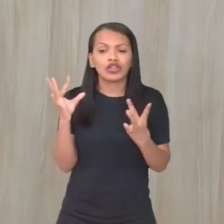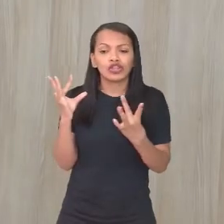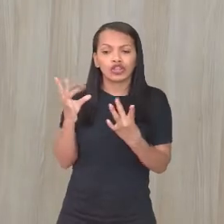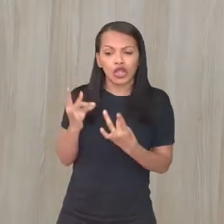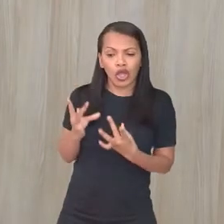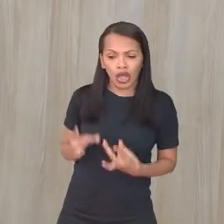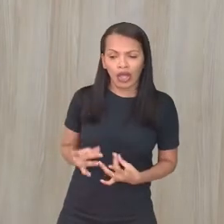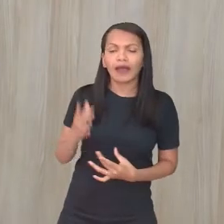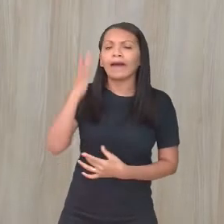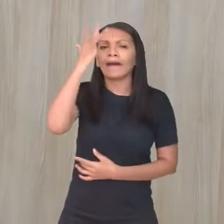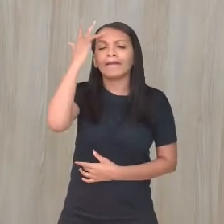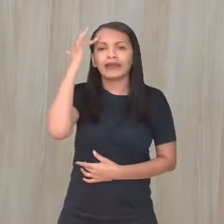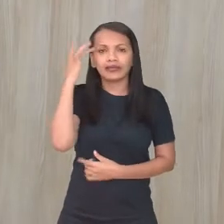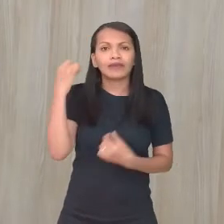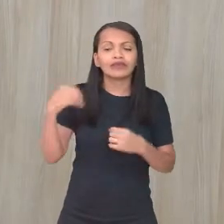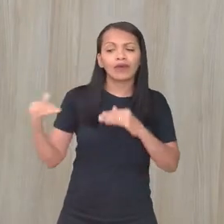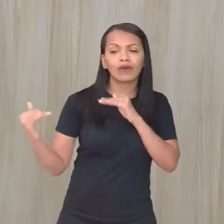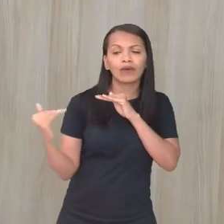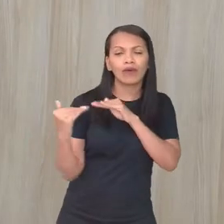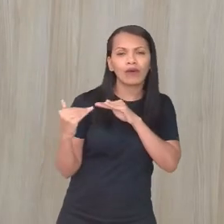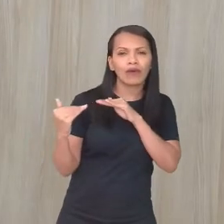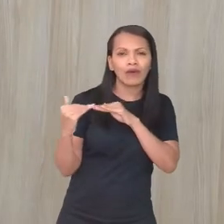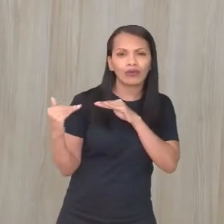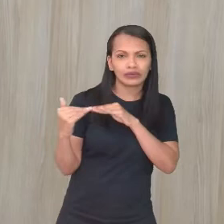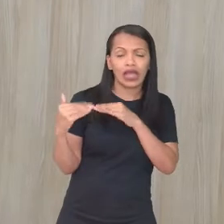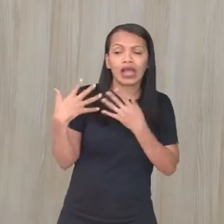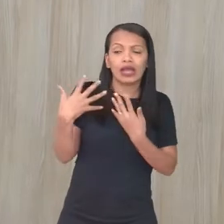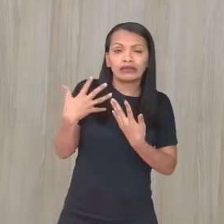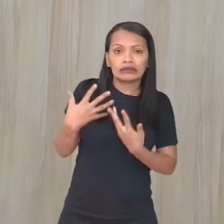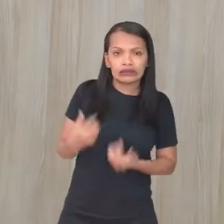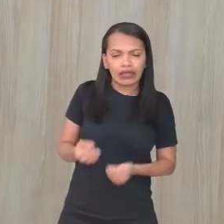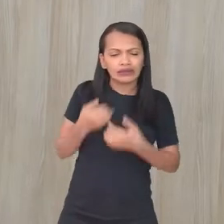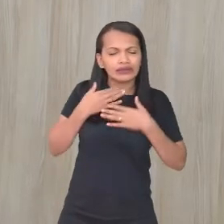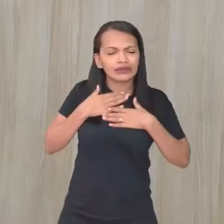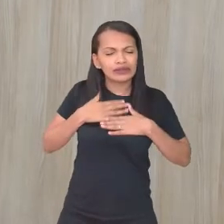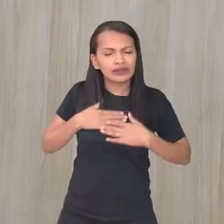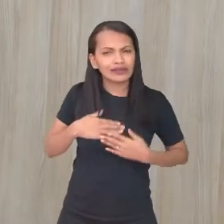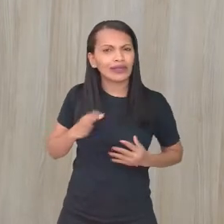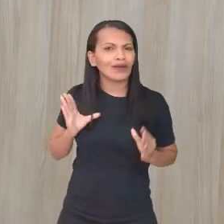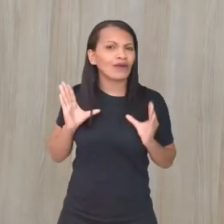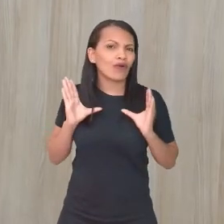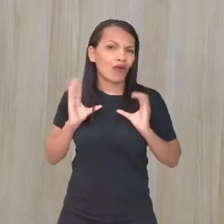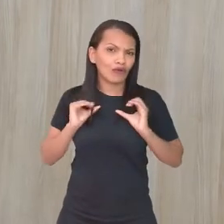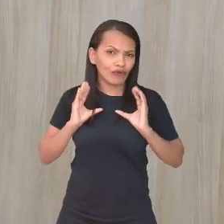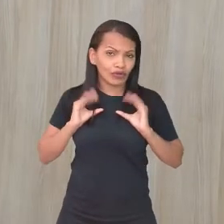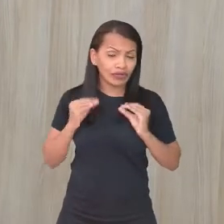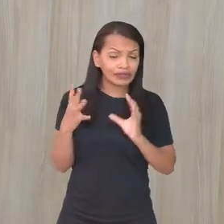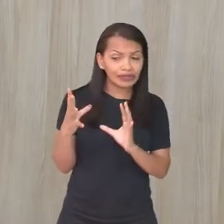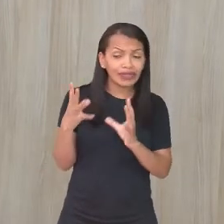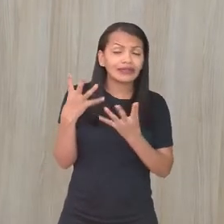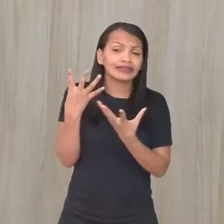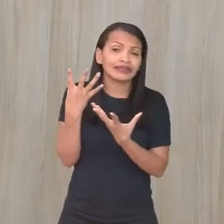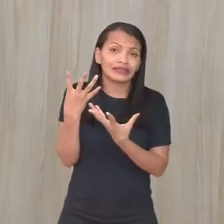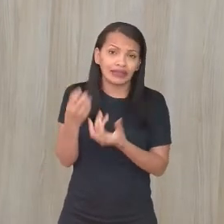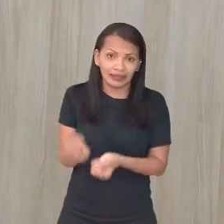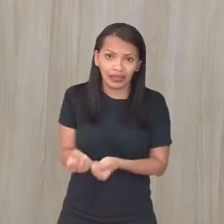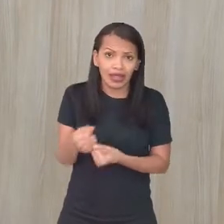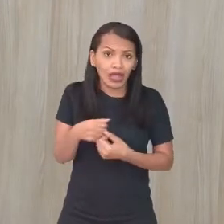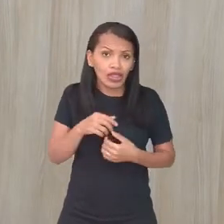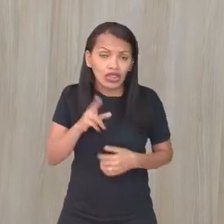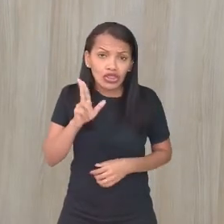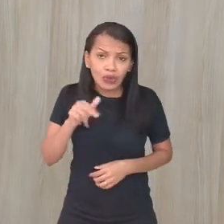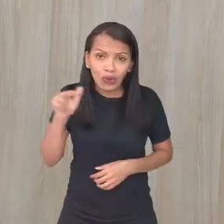consensual. As pessoas devem concordar, as pessoas devem se sentir confortáveis, né? Então, nunca